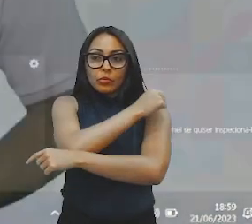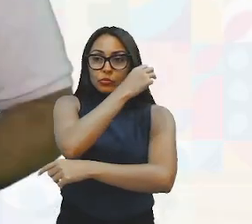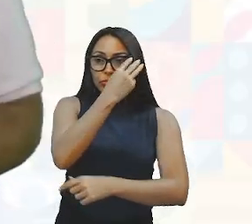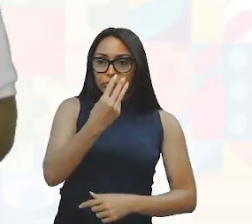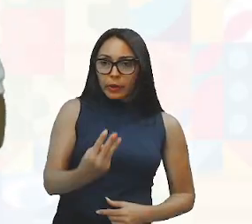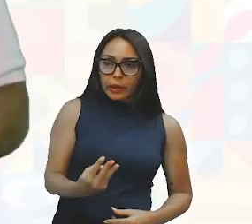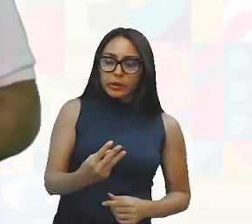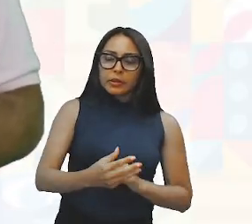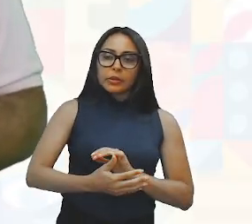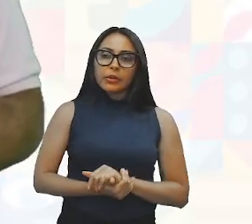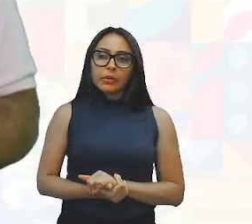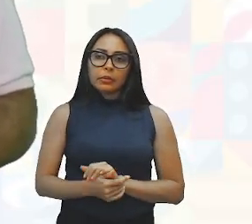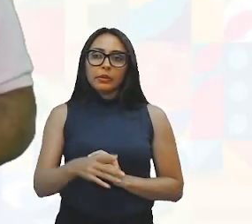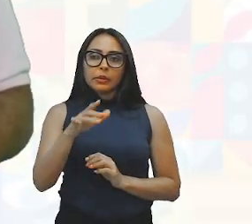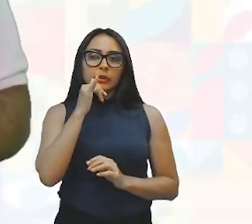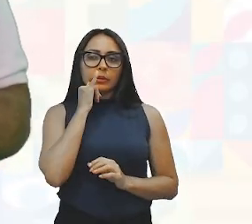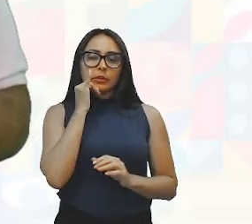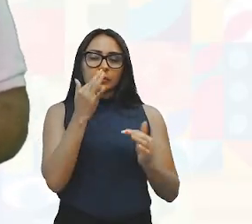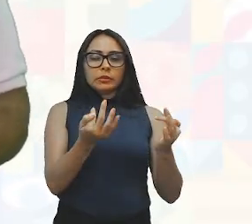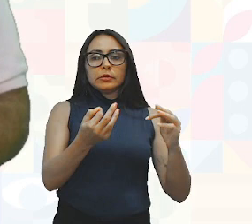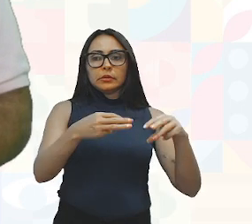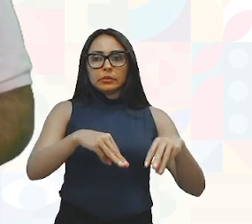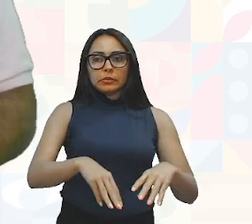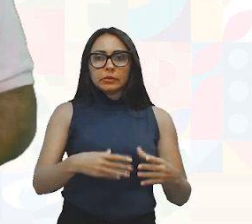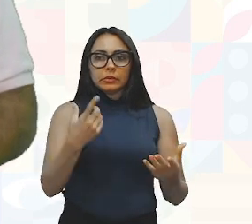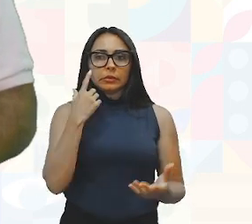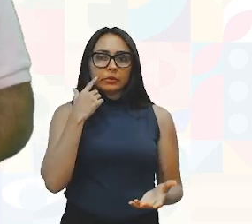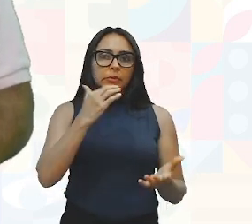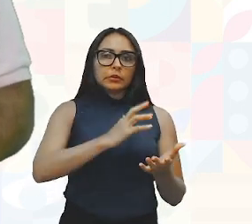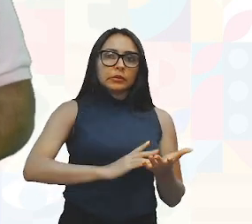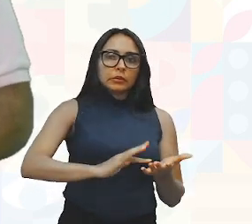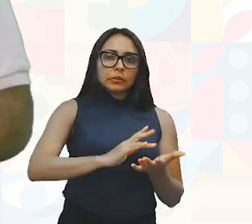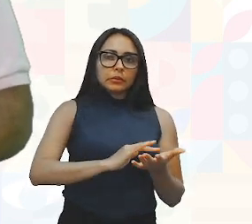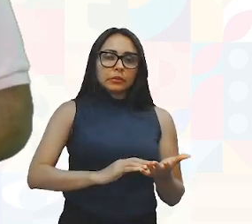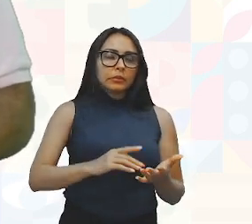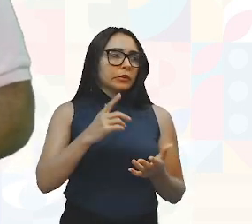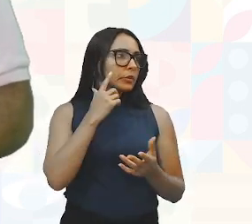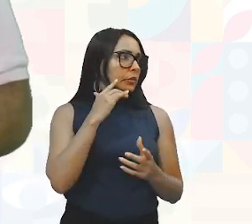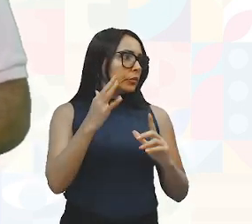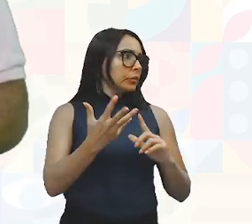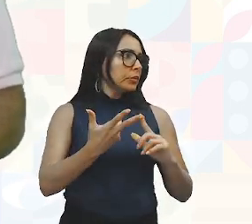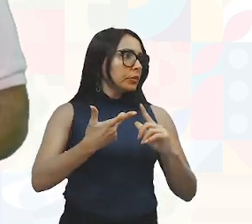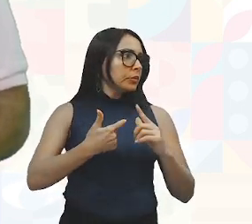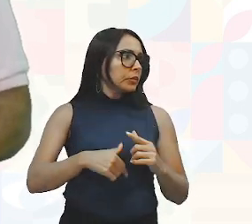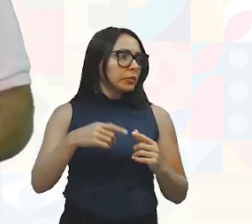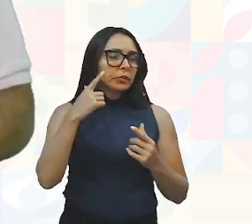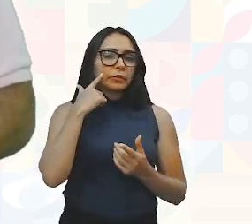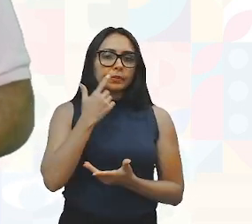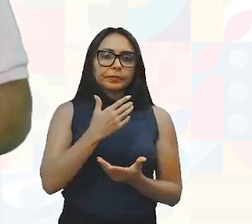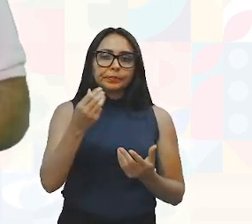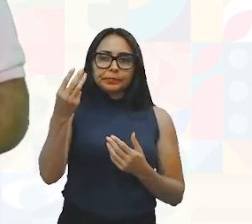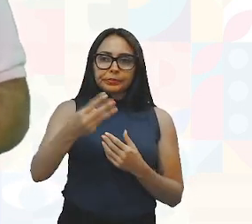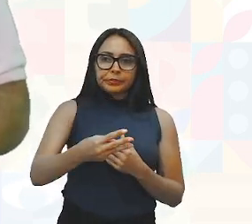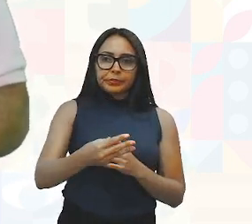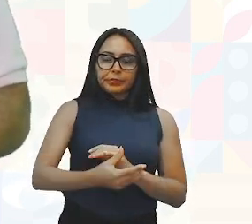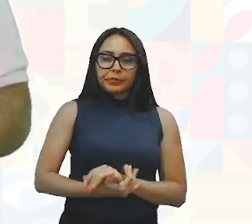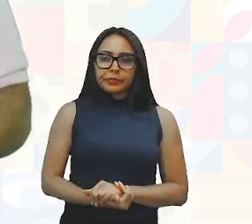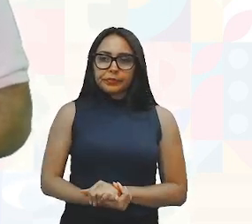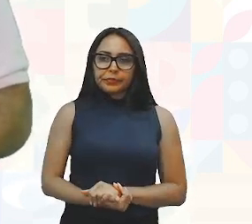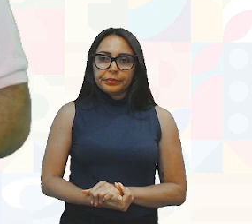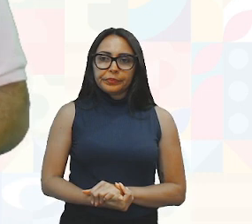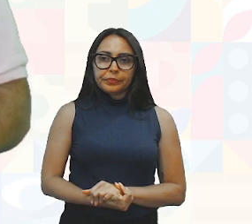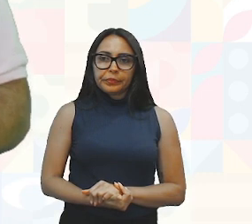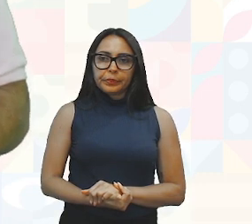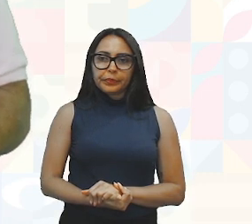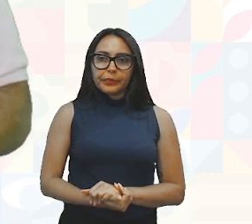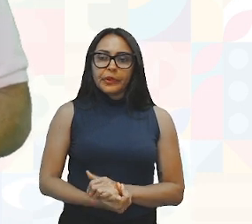no final, onde digitamos a quantidade de alunos da turma, que foram 3, digitamos a primeira idade